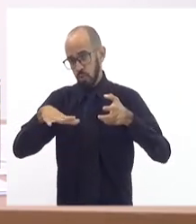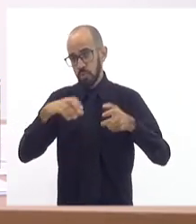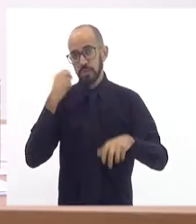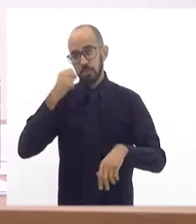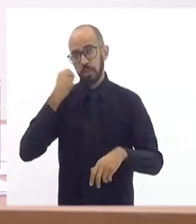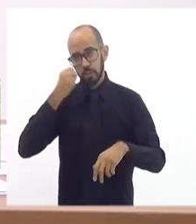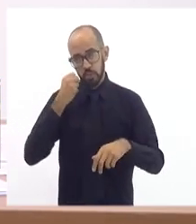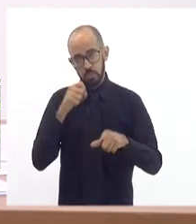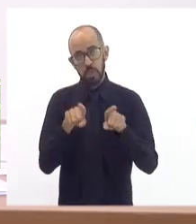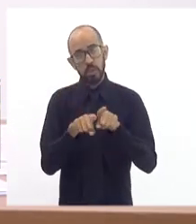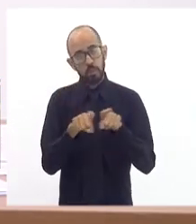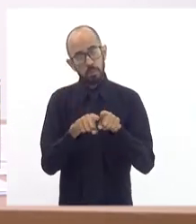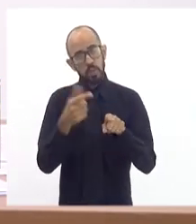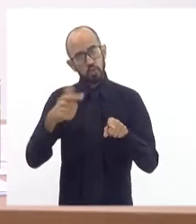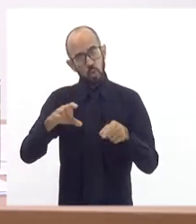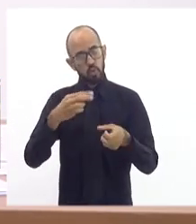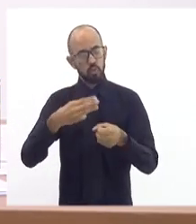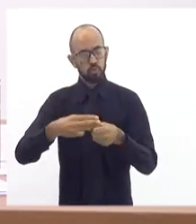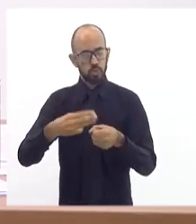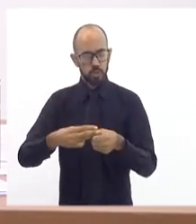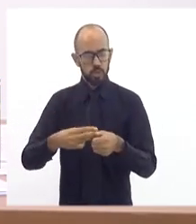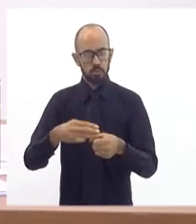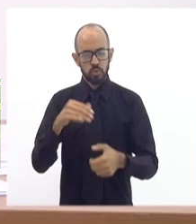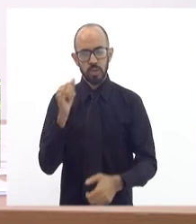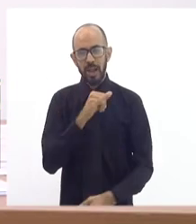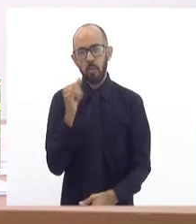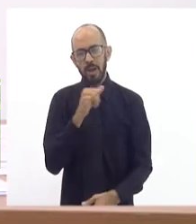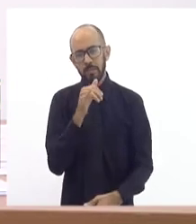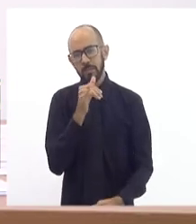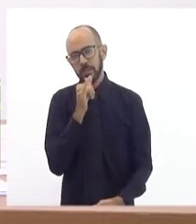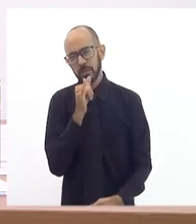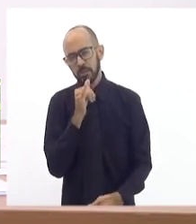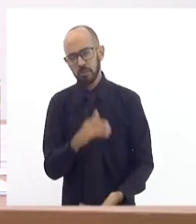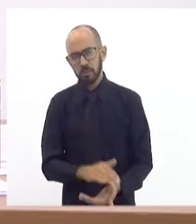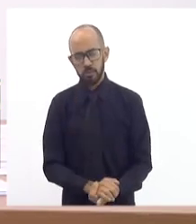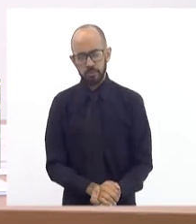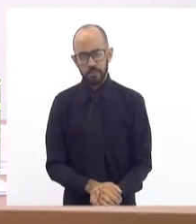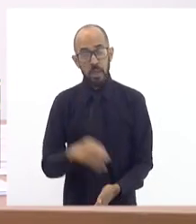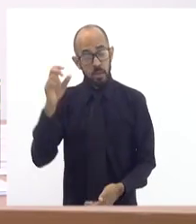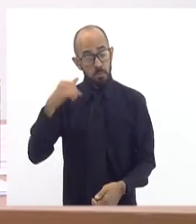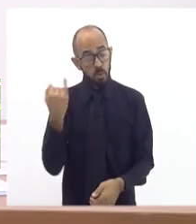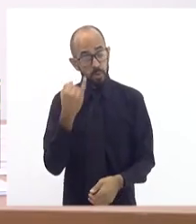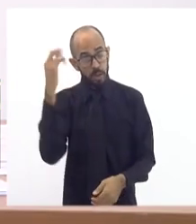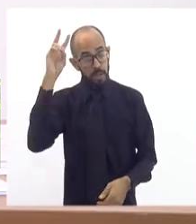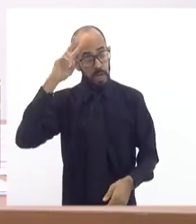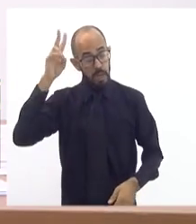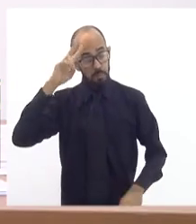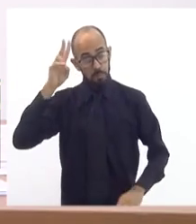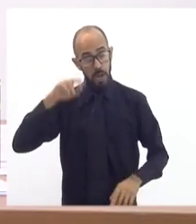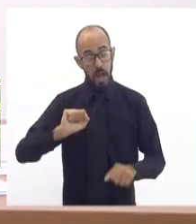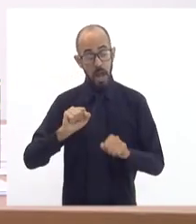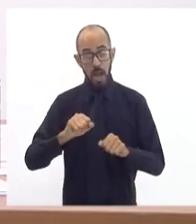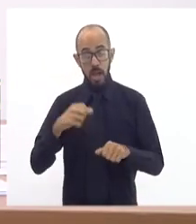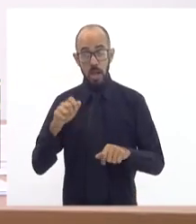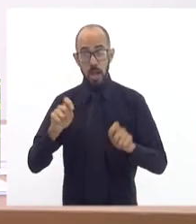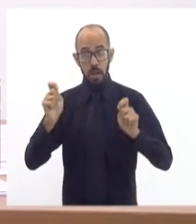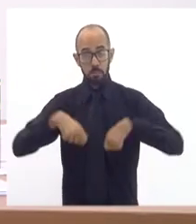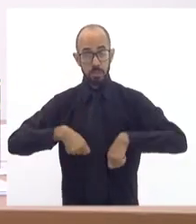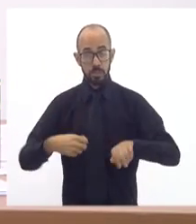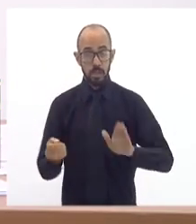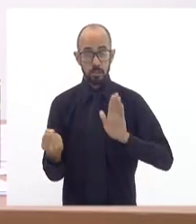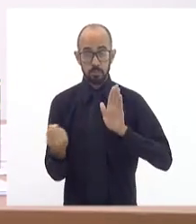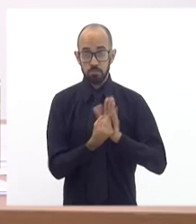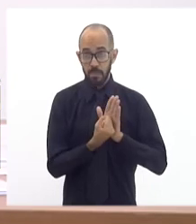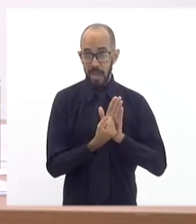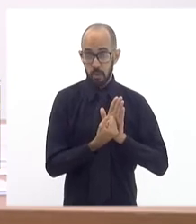como do Entorno e também de Itaguaí importante lembrar o potencial impacto do empreendimento segundo a norma operacional de